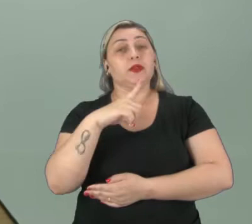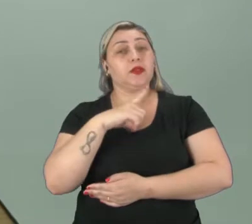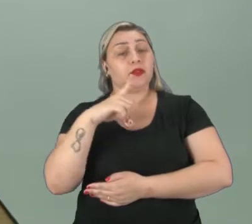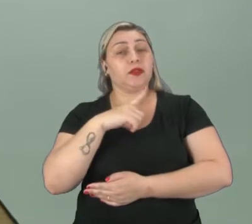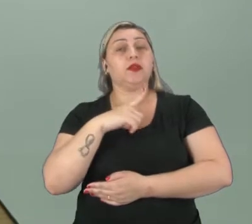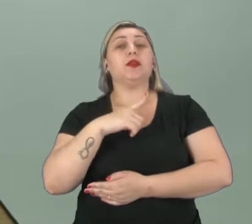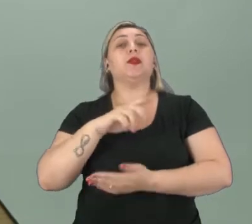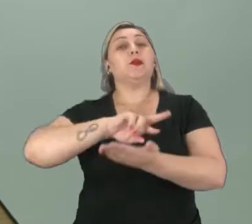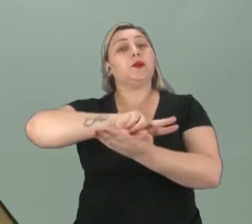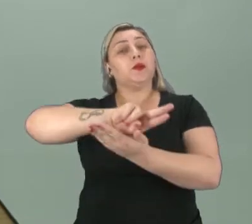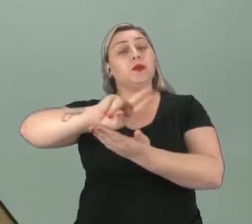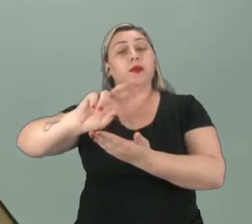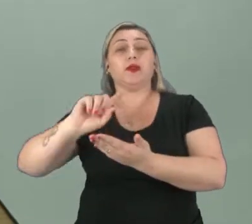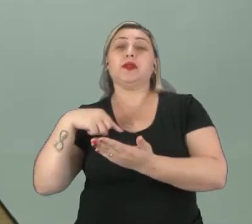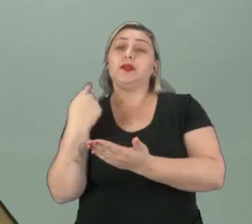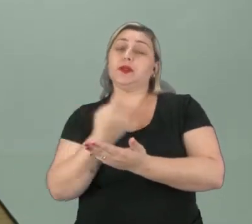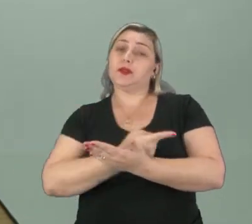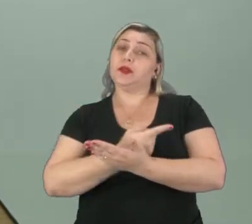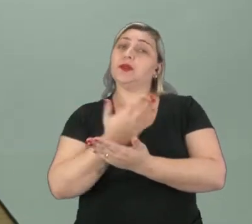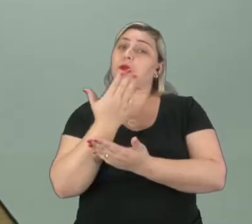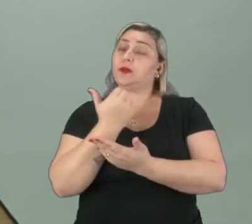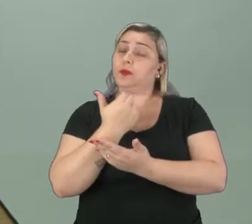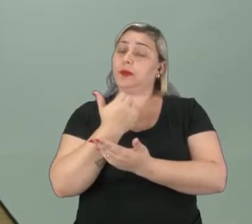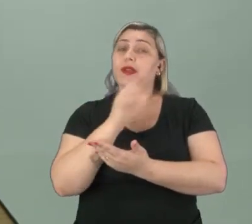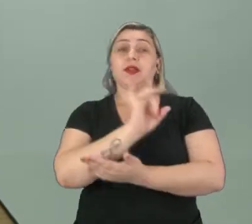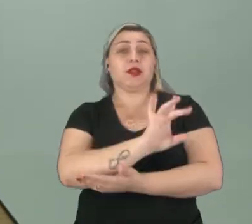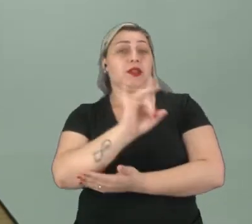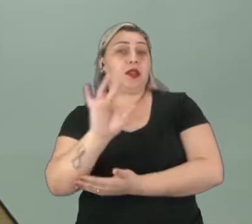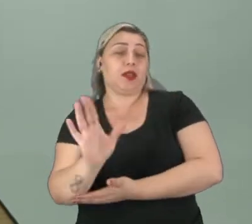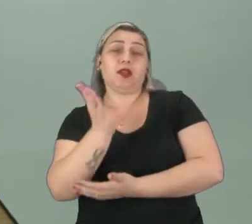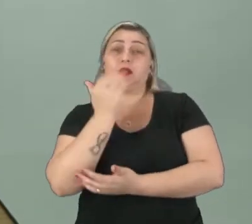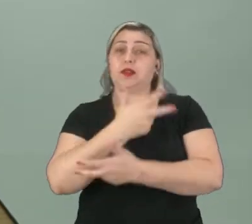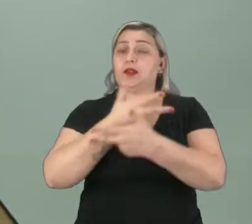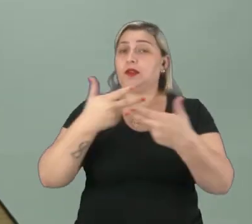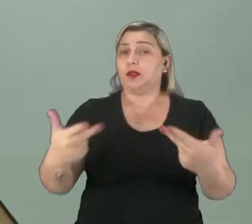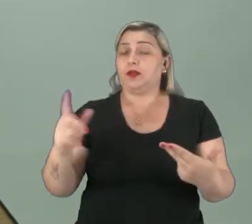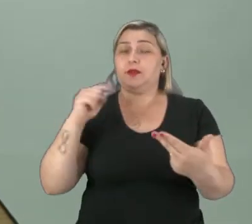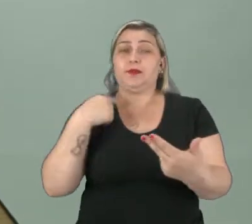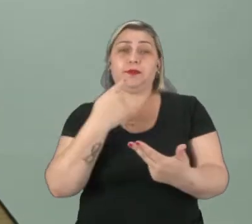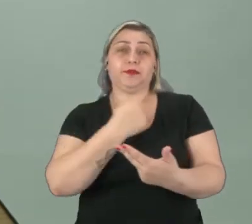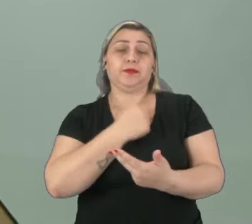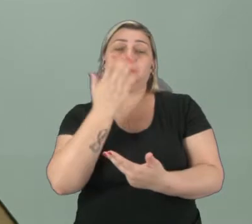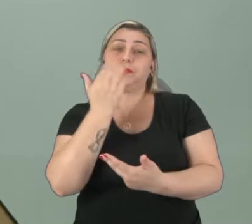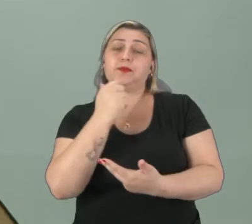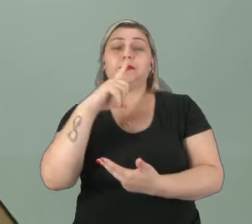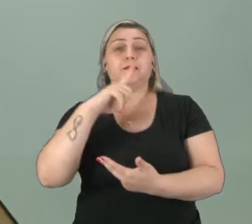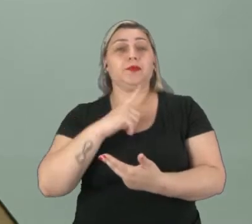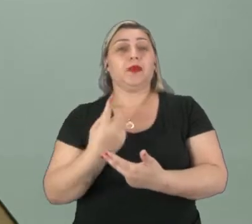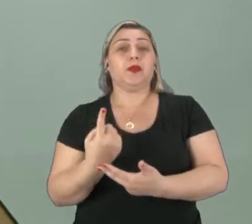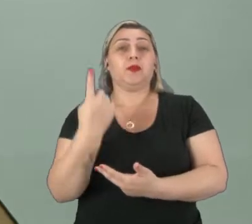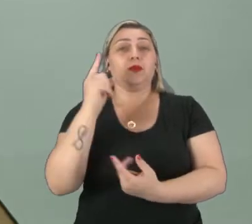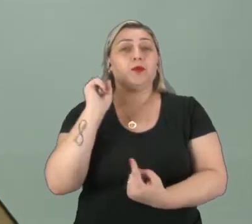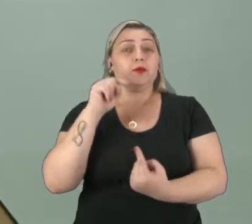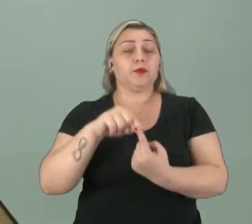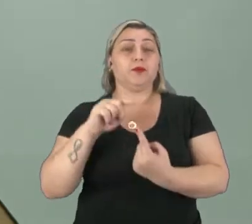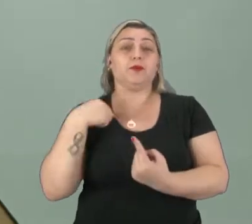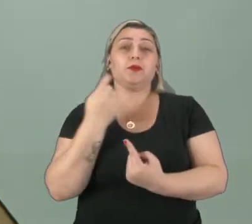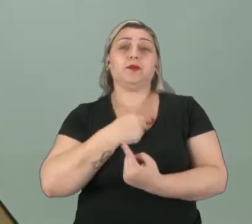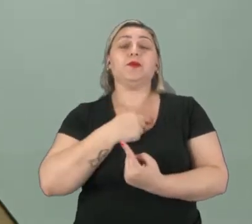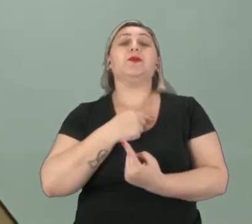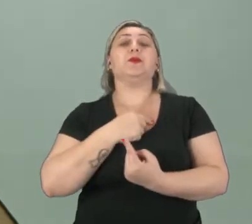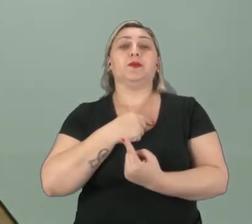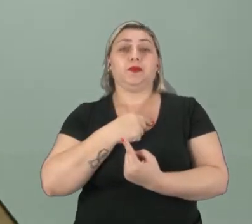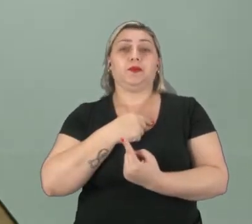temos que ter a variedade no nosso prato, que cada um dos alimentos que a gente come tem uma função no nosso